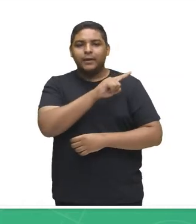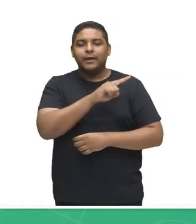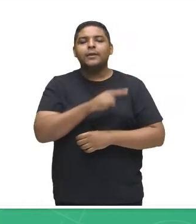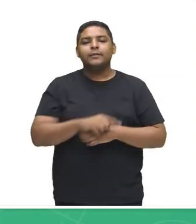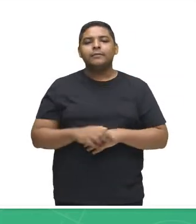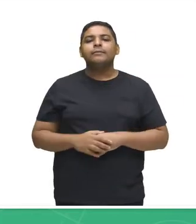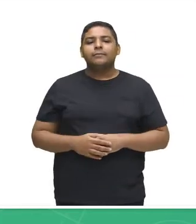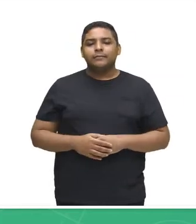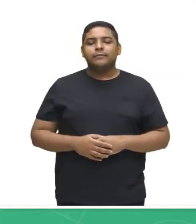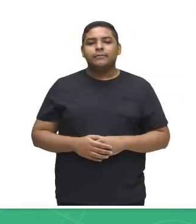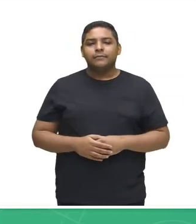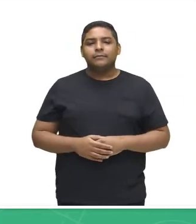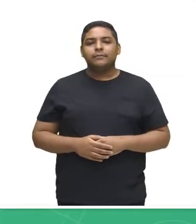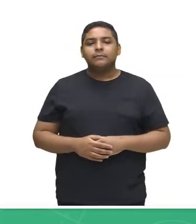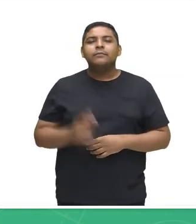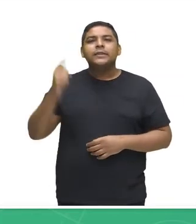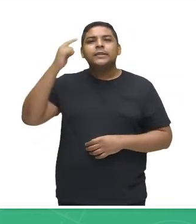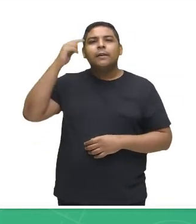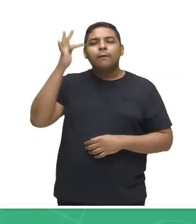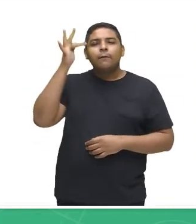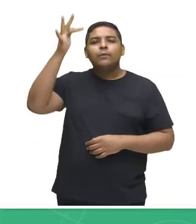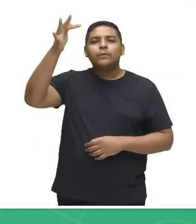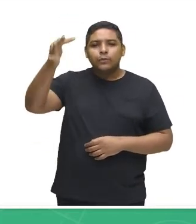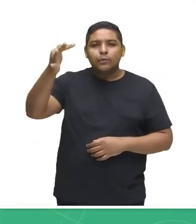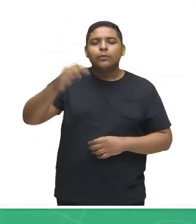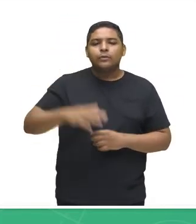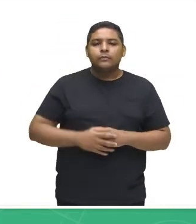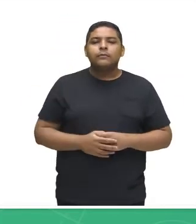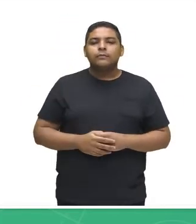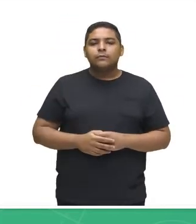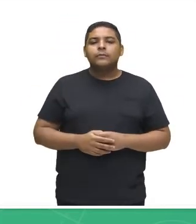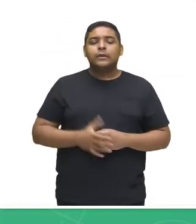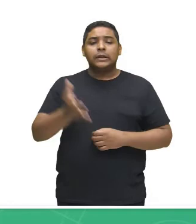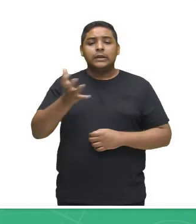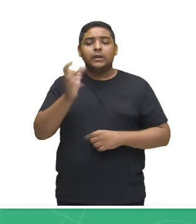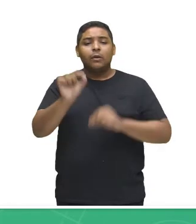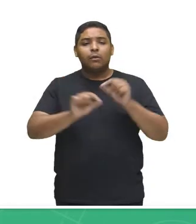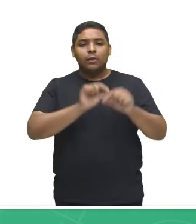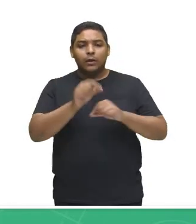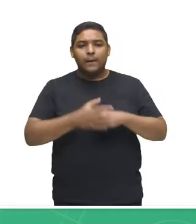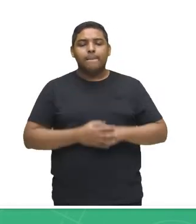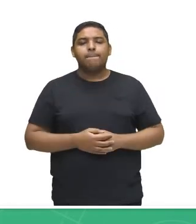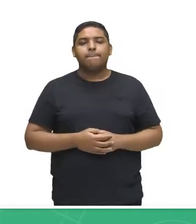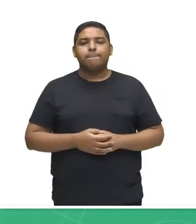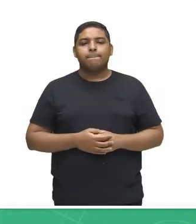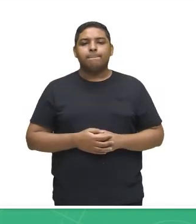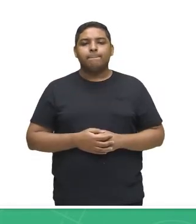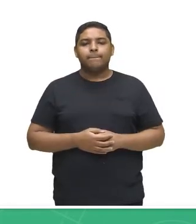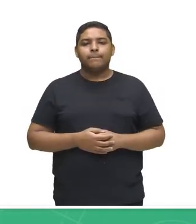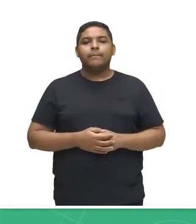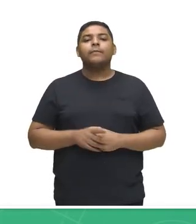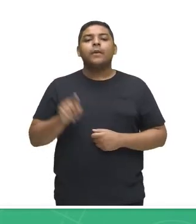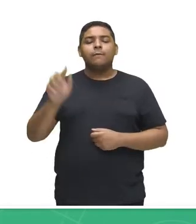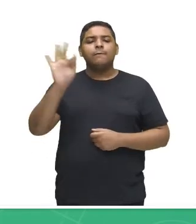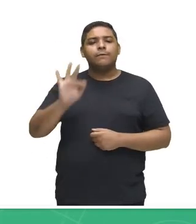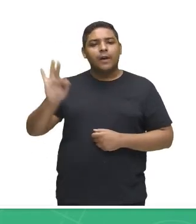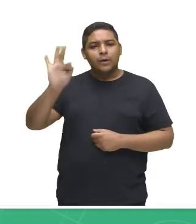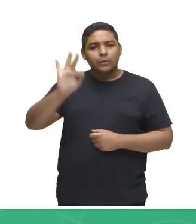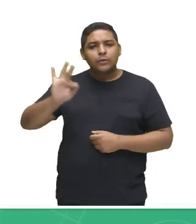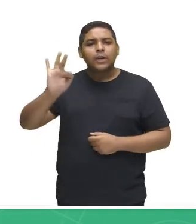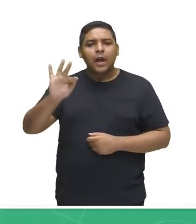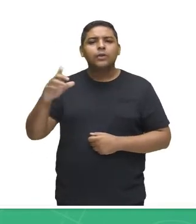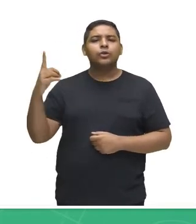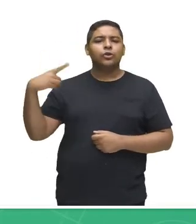correspondente, quando quiserem ir para o nosso a nossa faculdade, quiserem cursar direito, vão